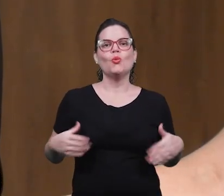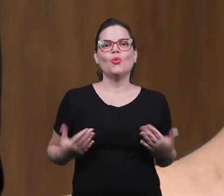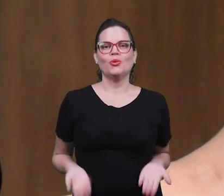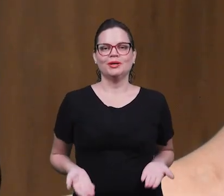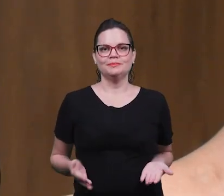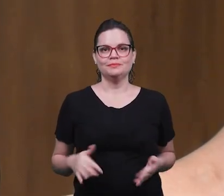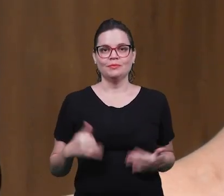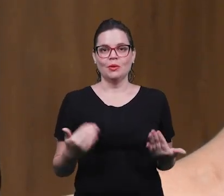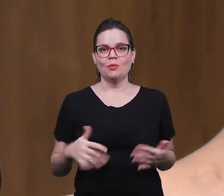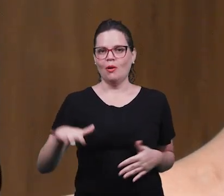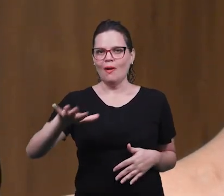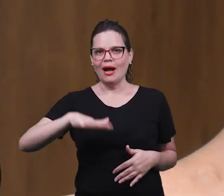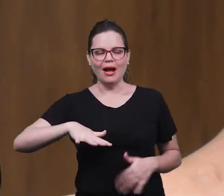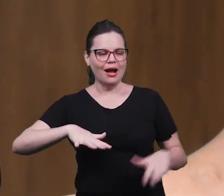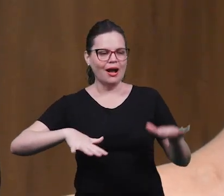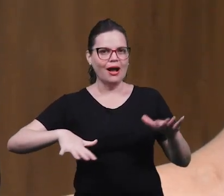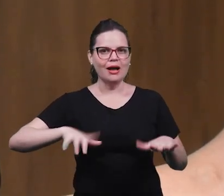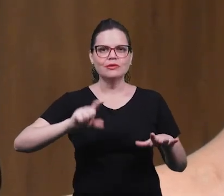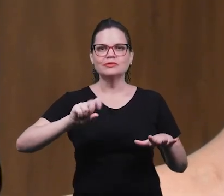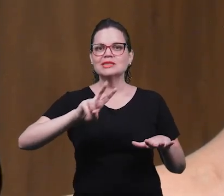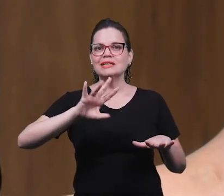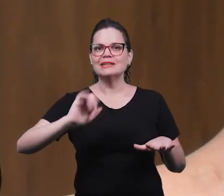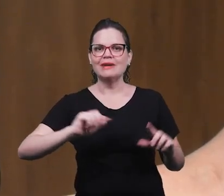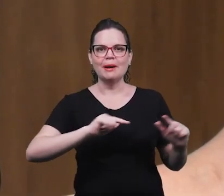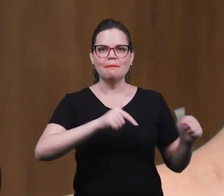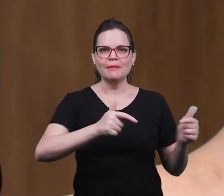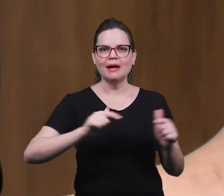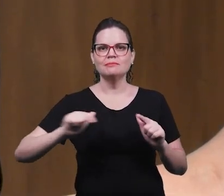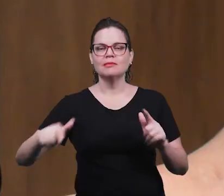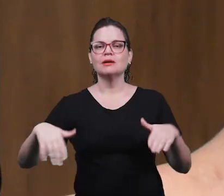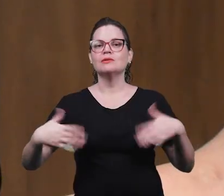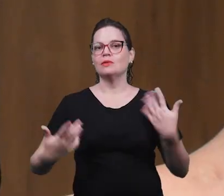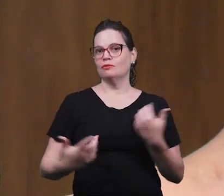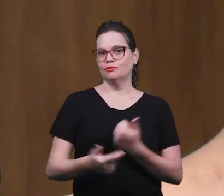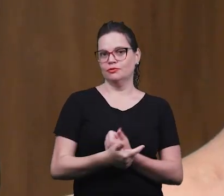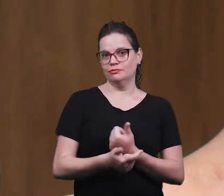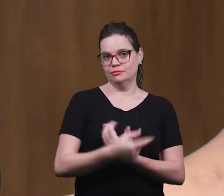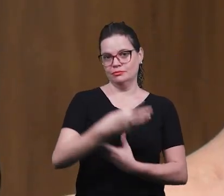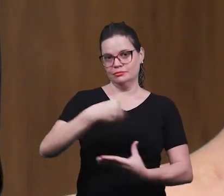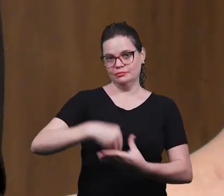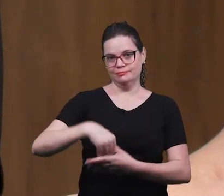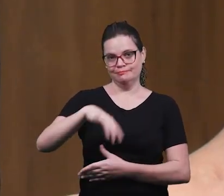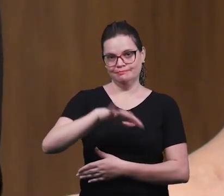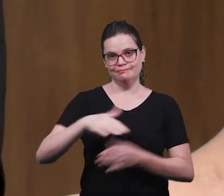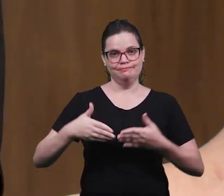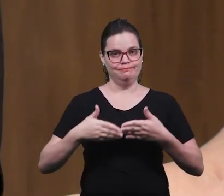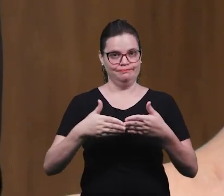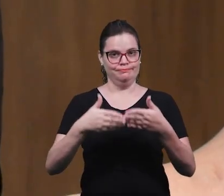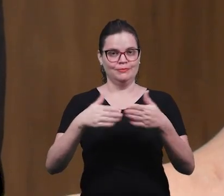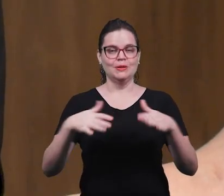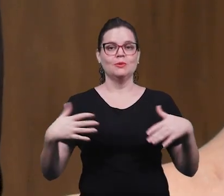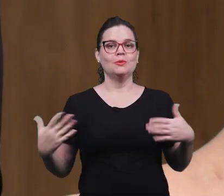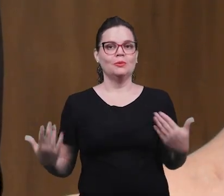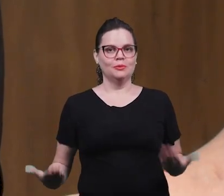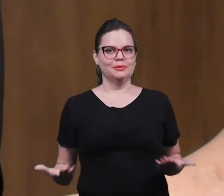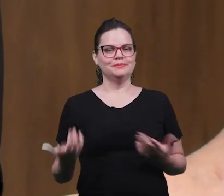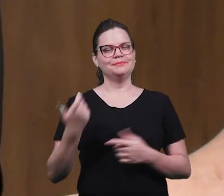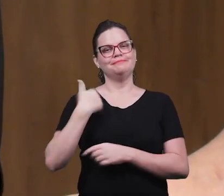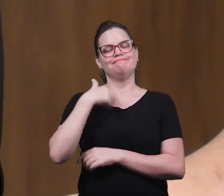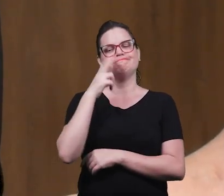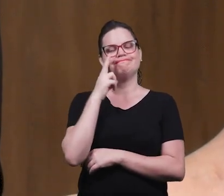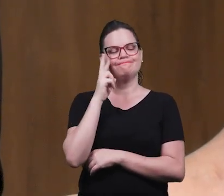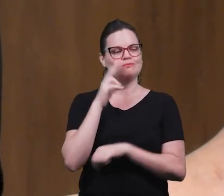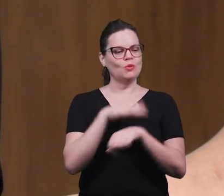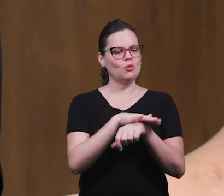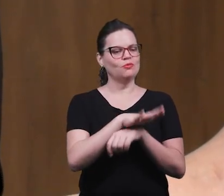sobre que força, que arma, né, o papel que você vai desempenhar dentro da Marinha. Eu me lembro conversando com meu